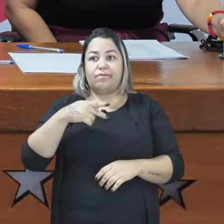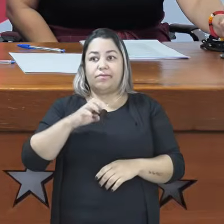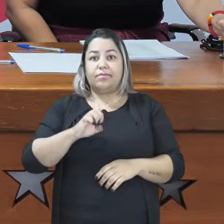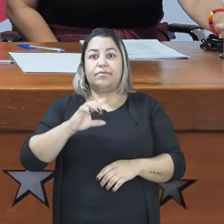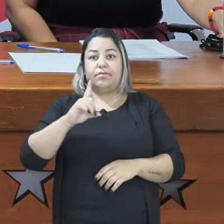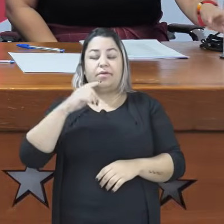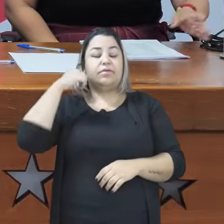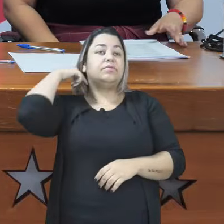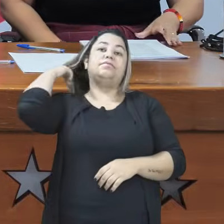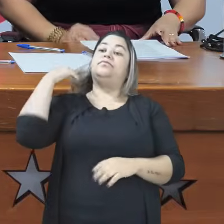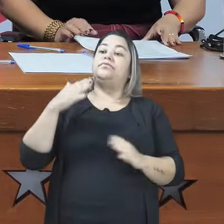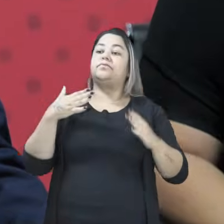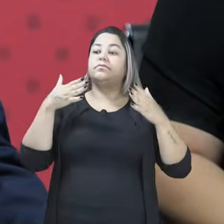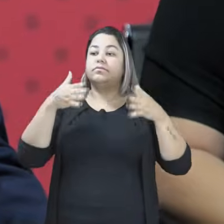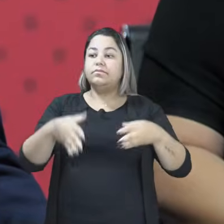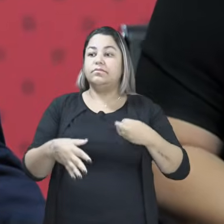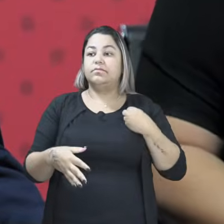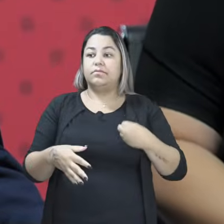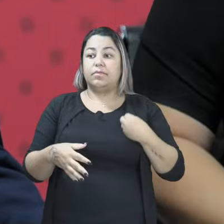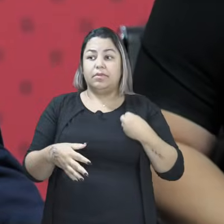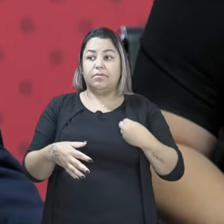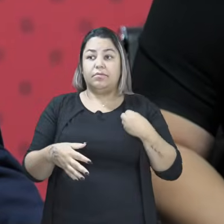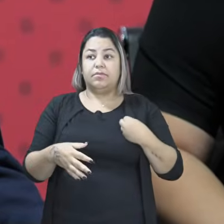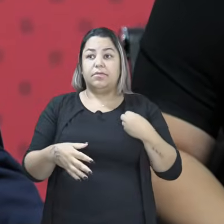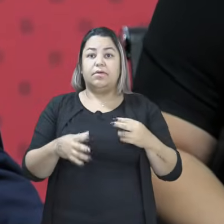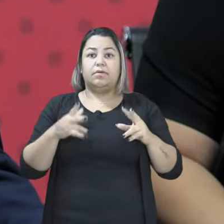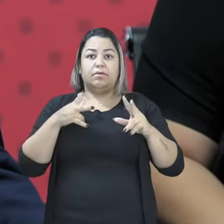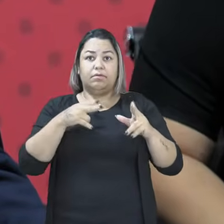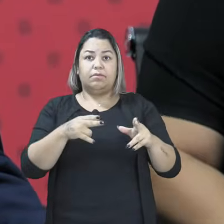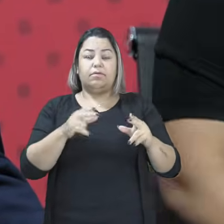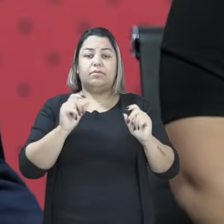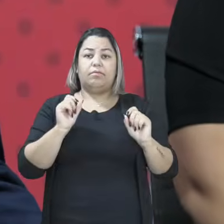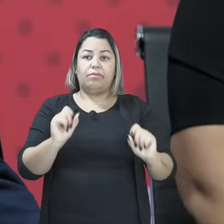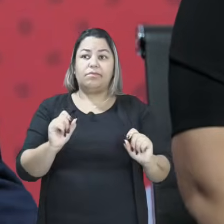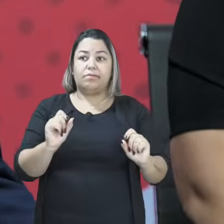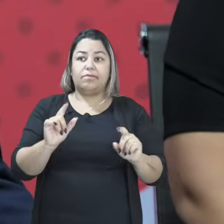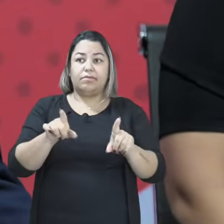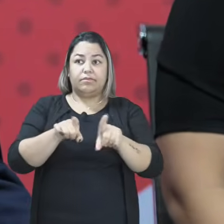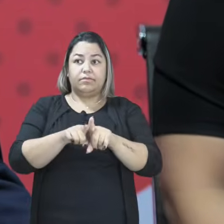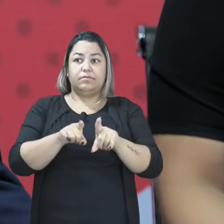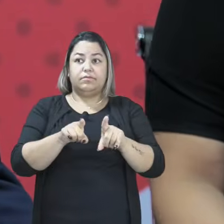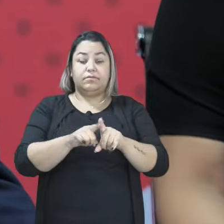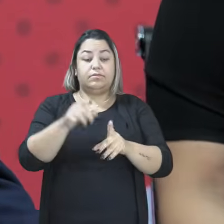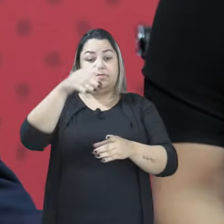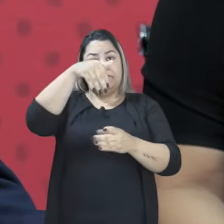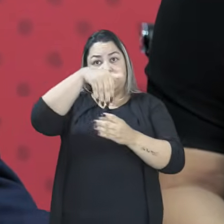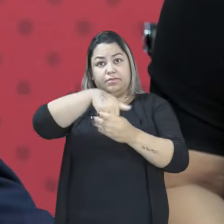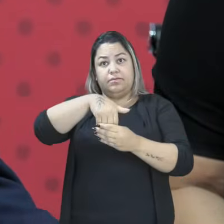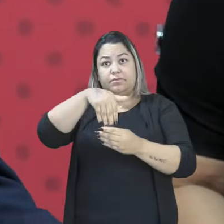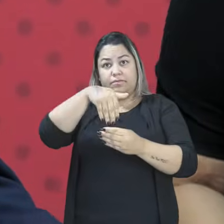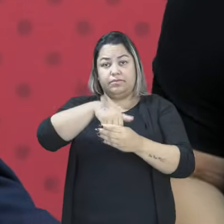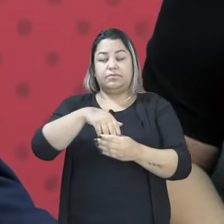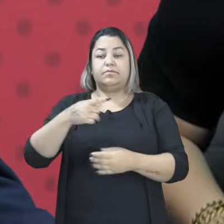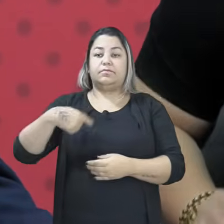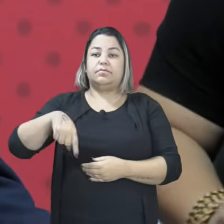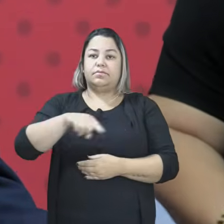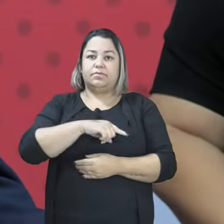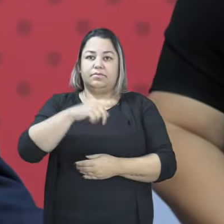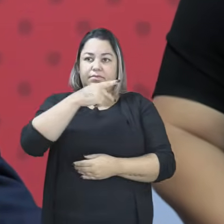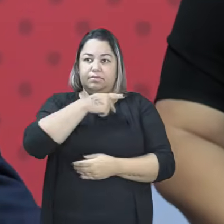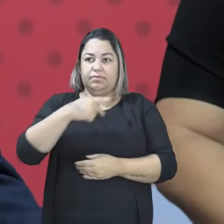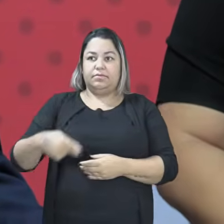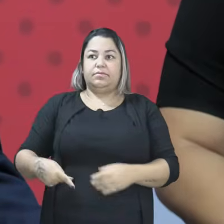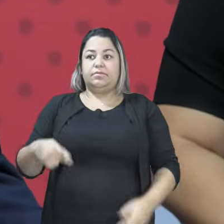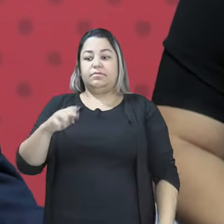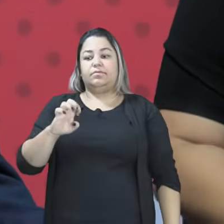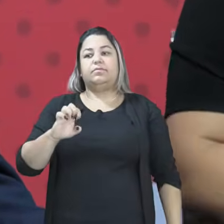bastante participativo, como também pela eleição do nosso presidente